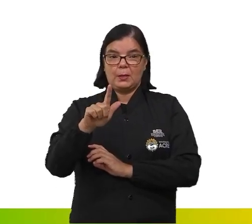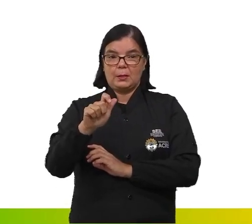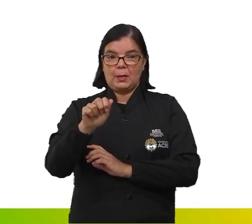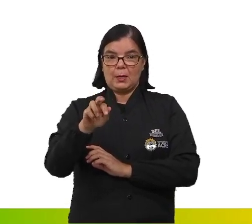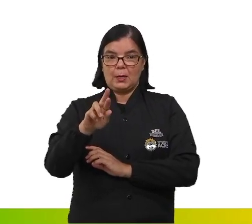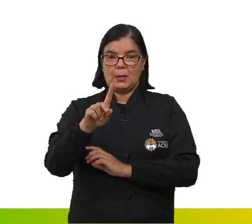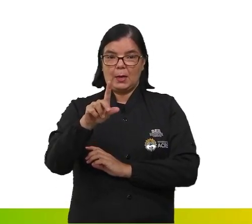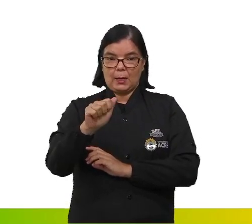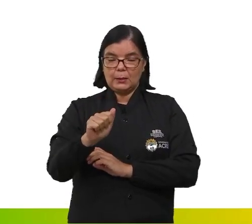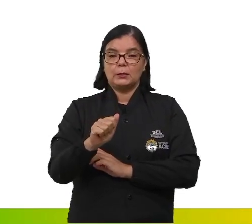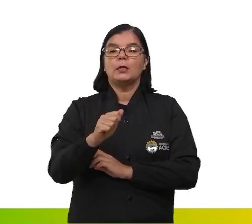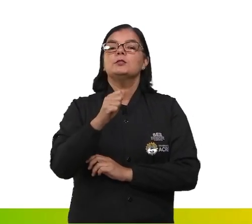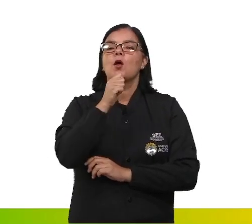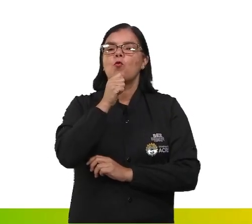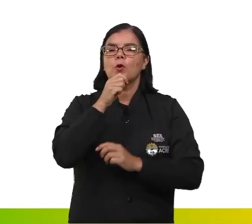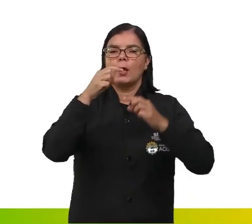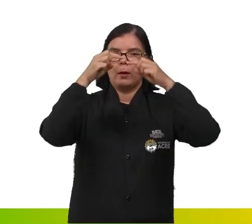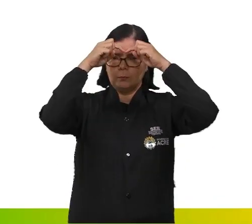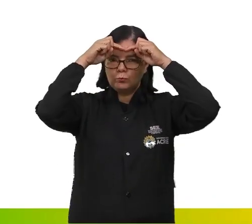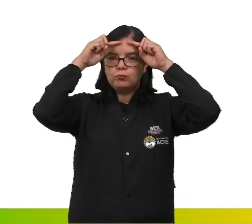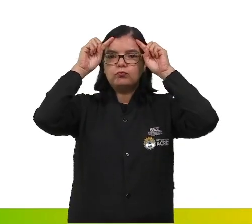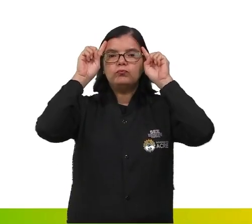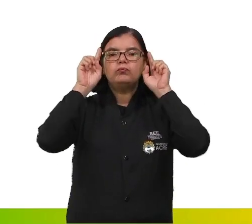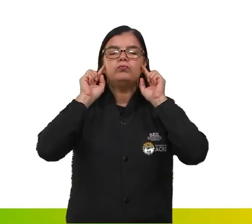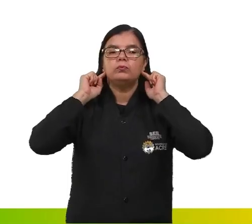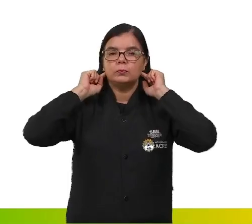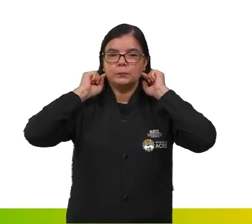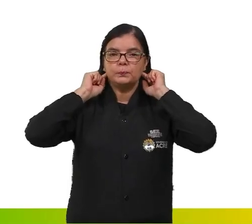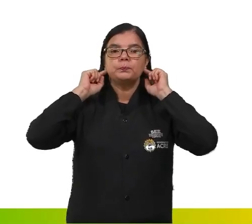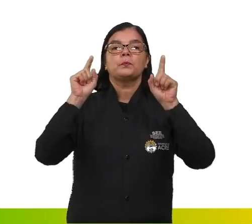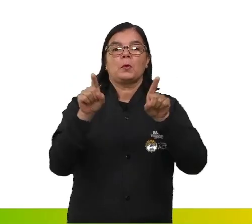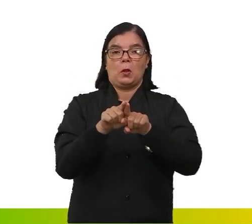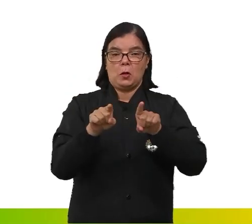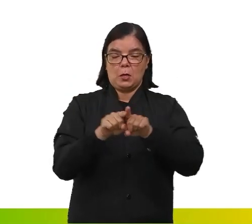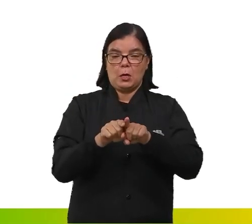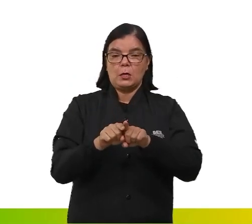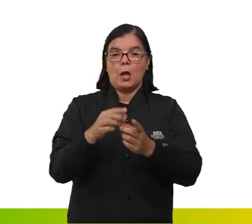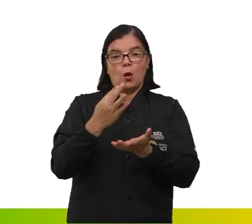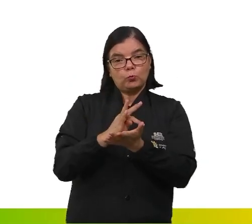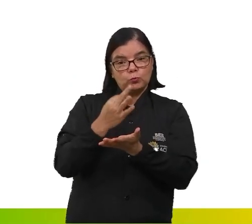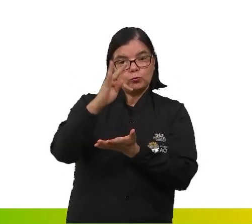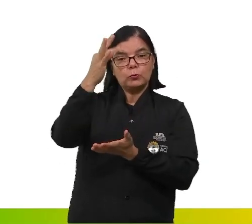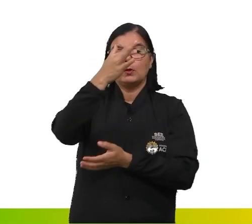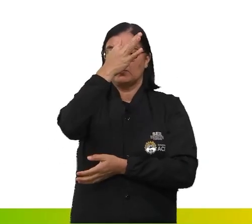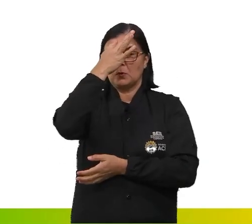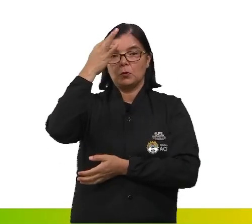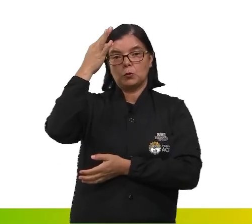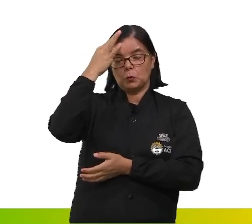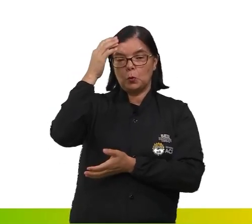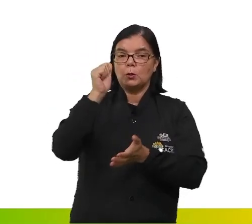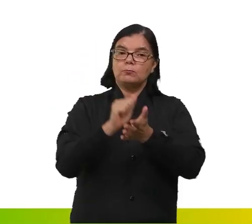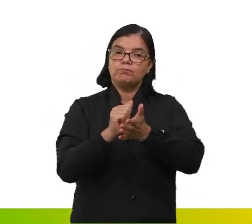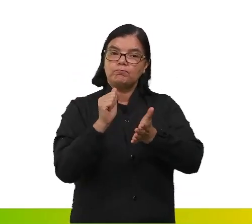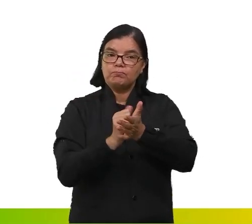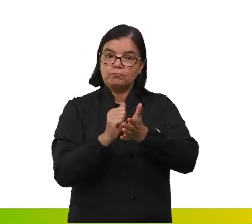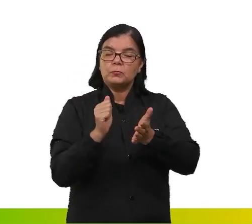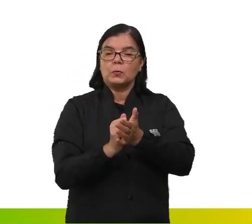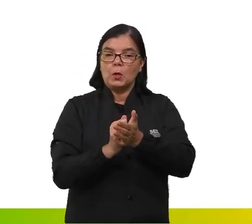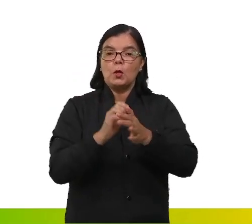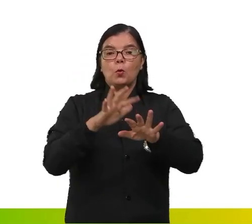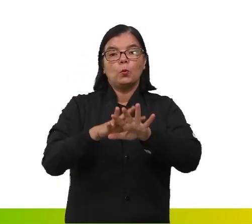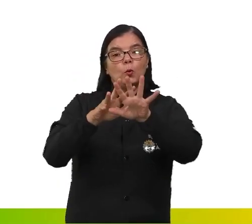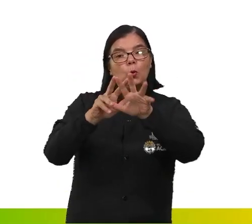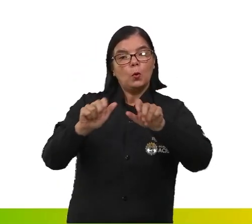uma monja da congregação de São Bento, que era teóloga, filósofa, compositora e